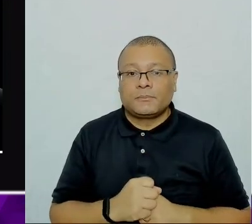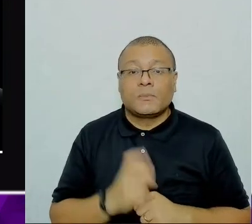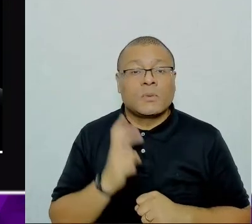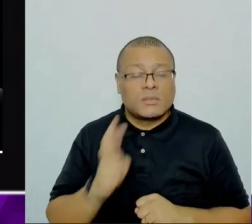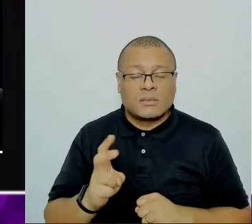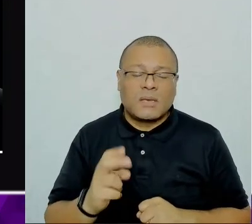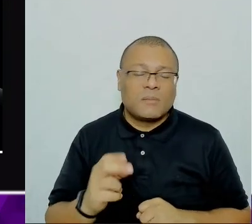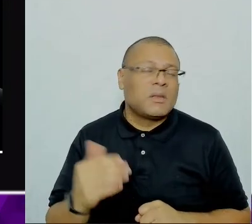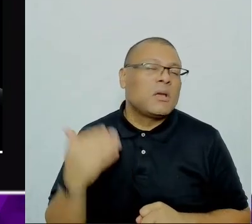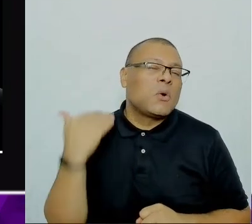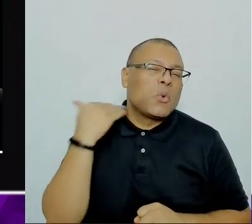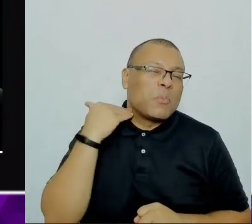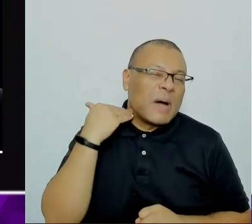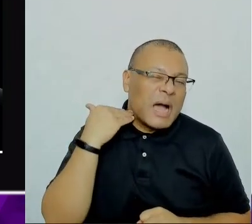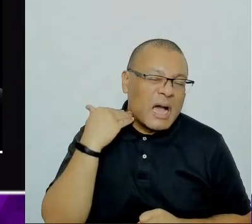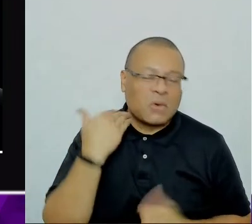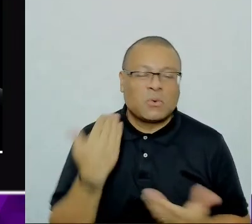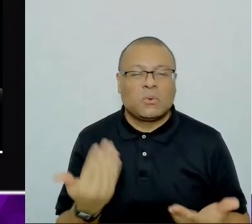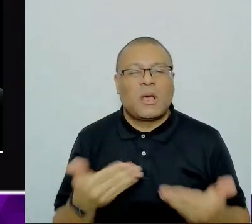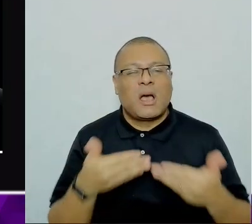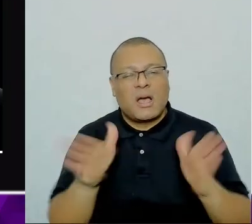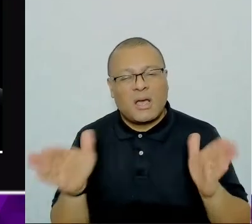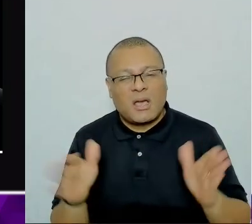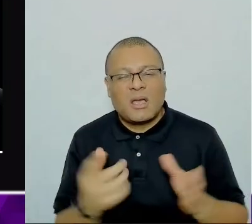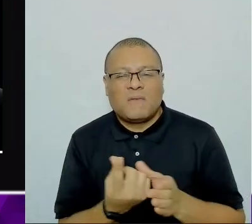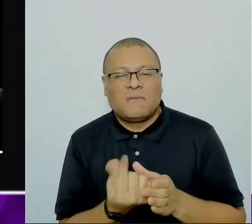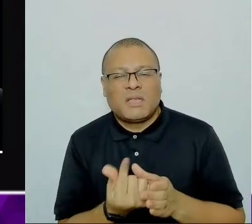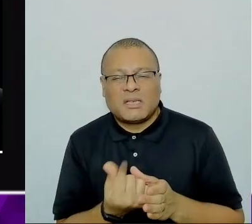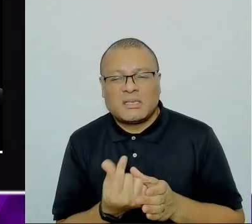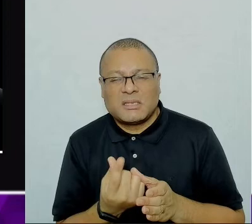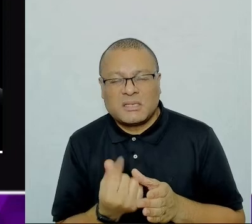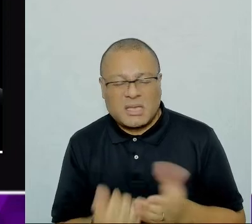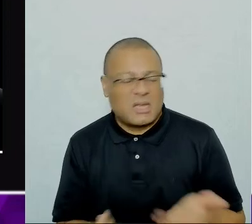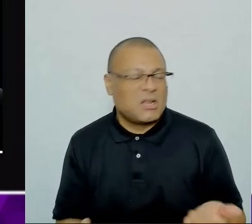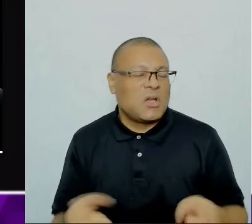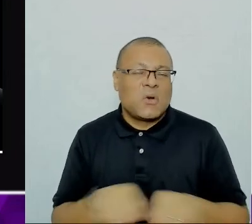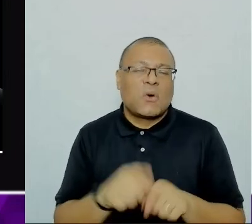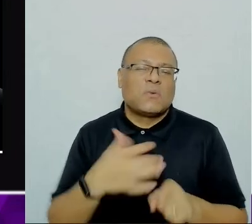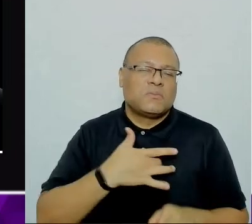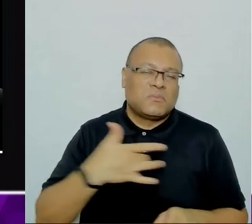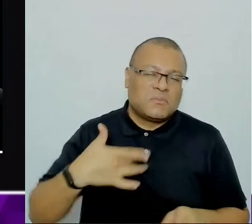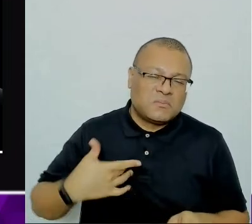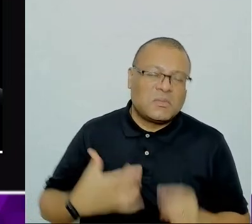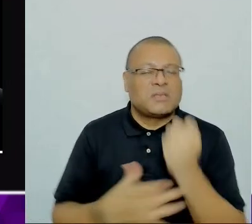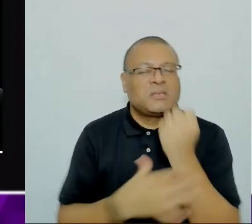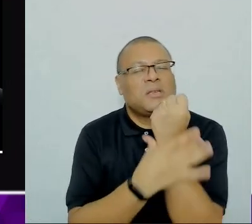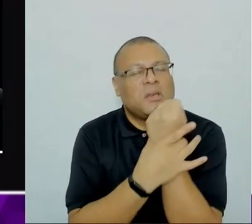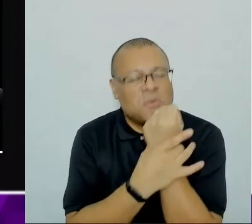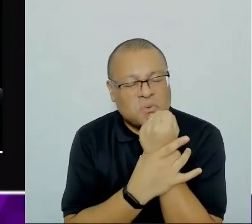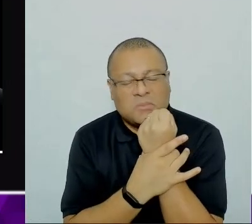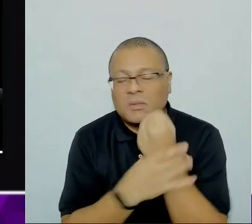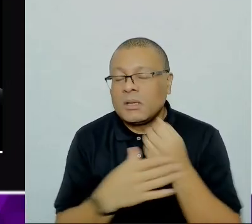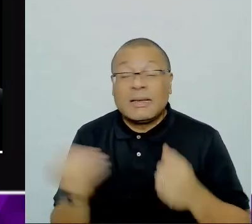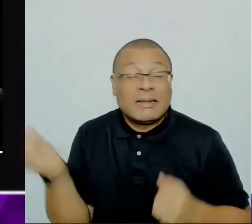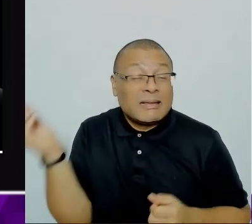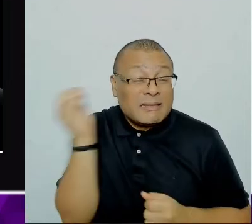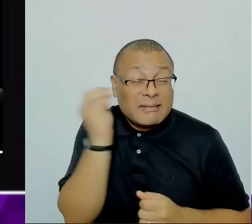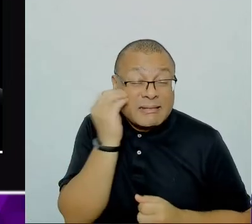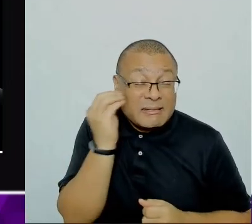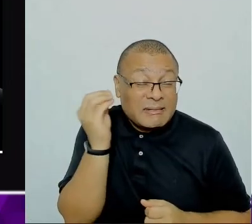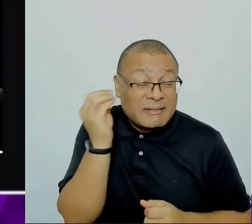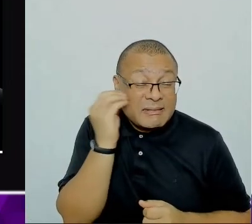Banking, seja com o Open Finance, seja com o Open Insurance, que é para seguros. Testem bastante, mas